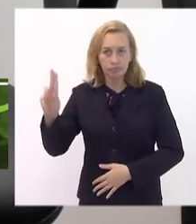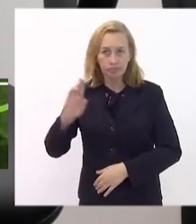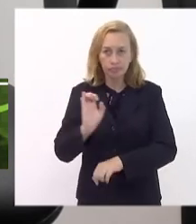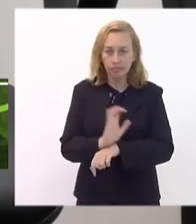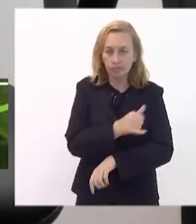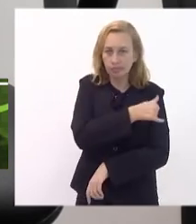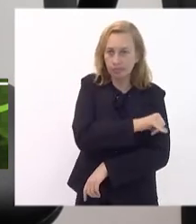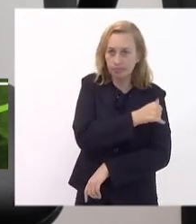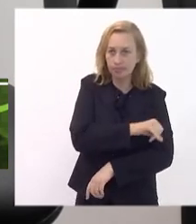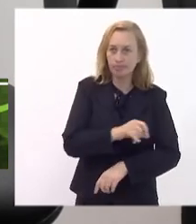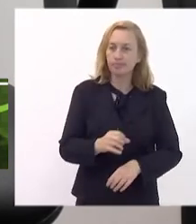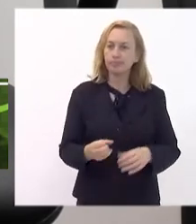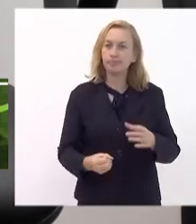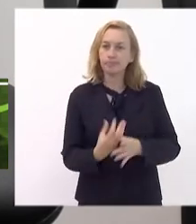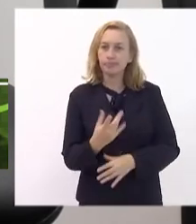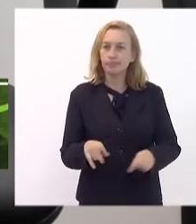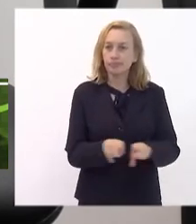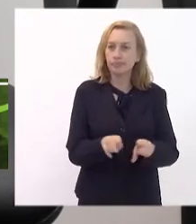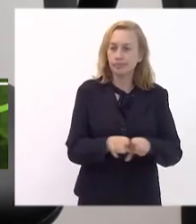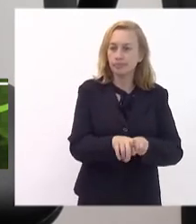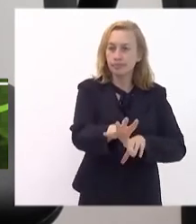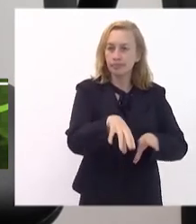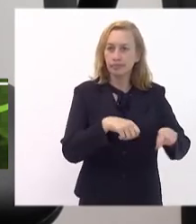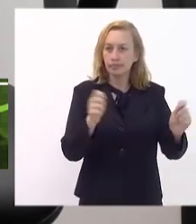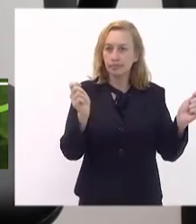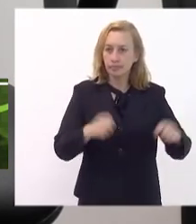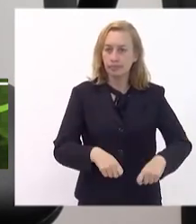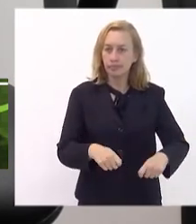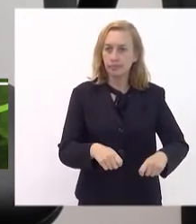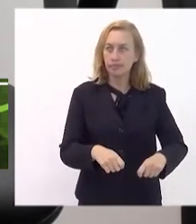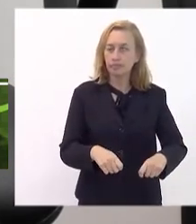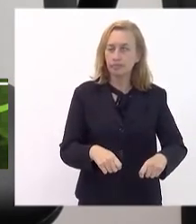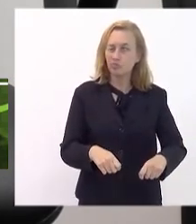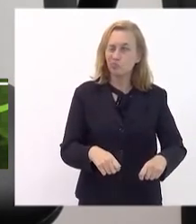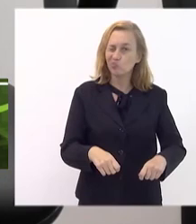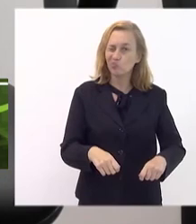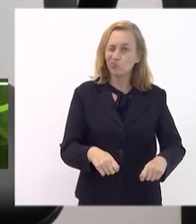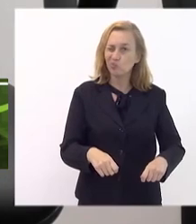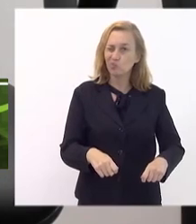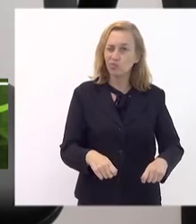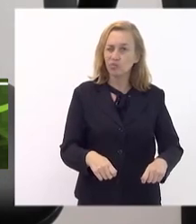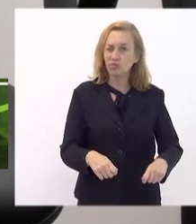Janeiro, que está promovendo também capacitação para cerca de